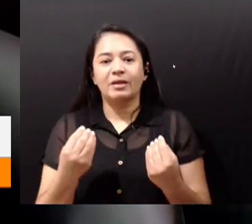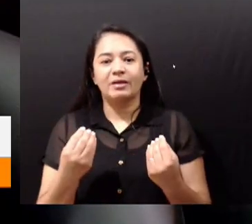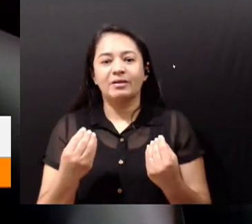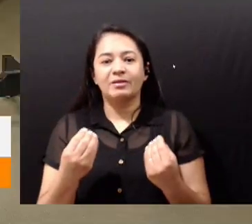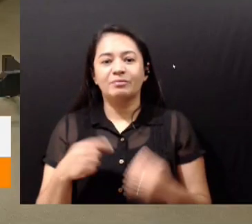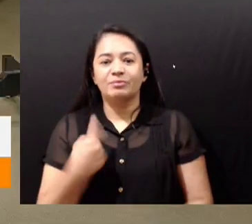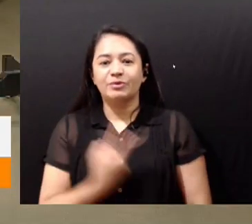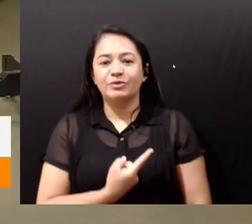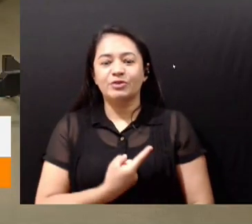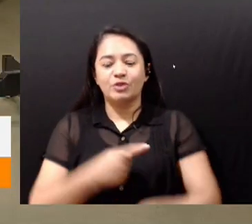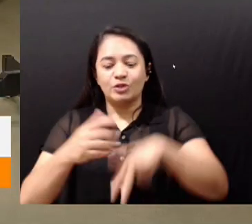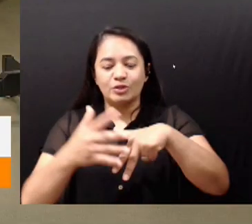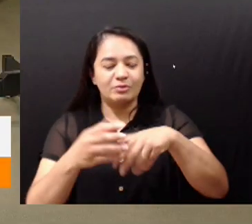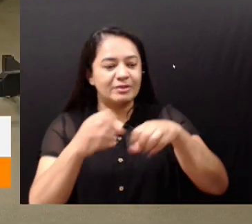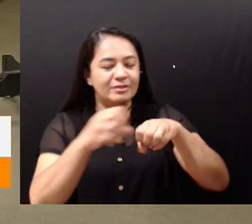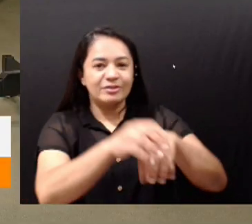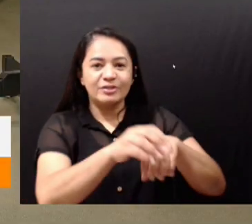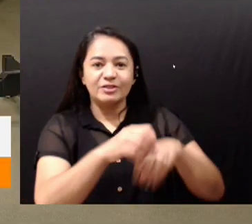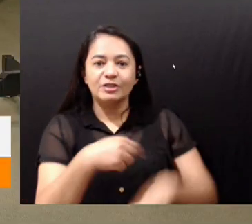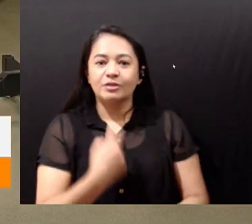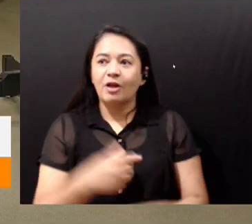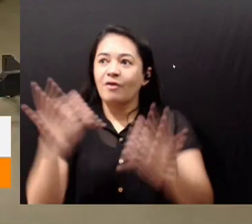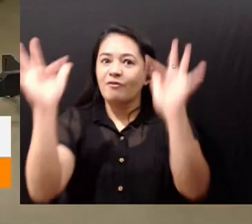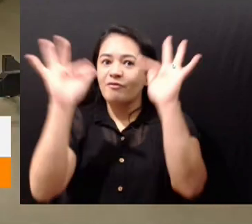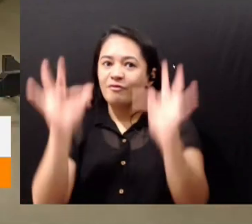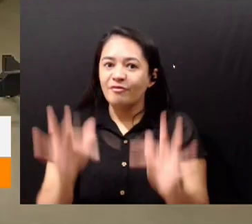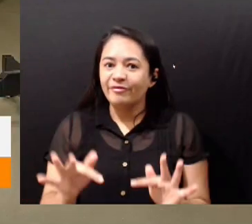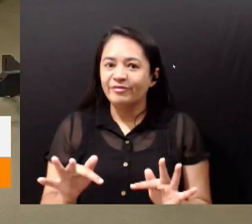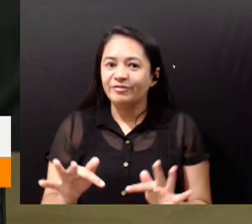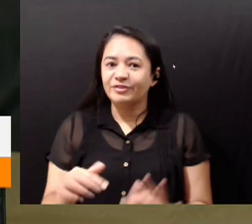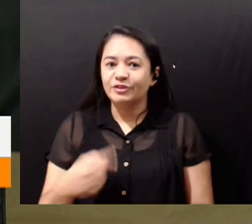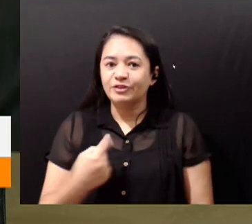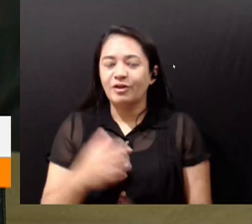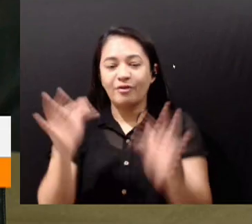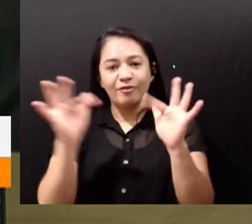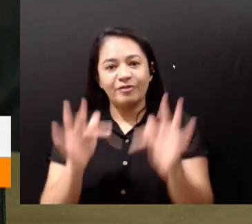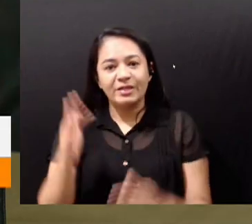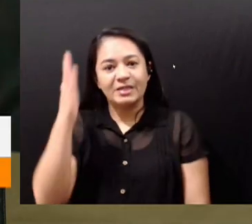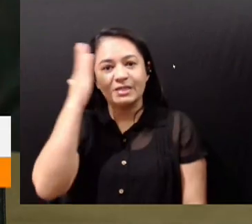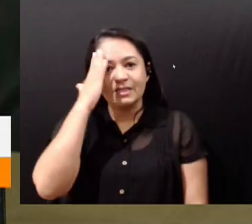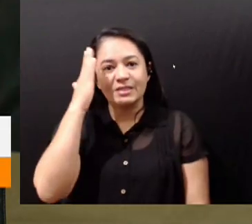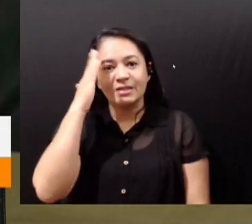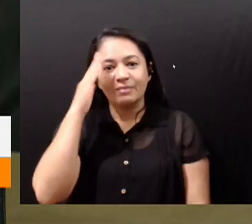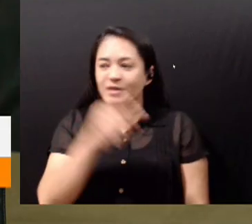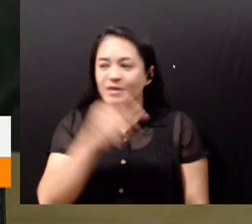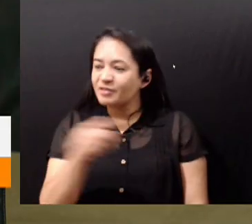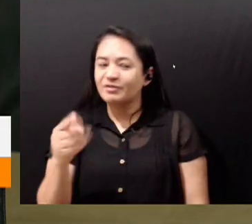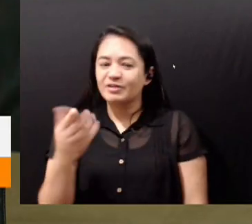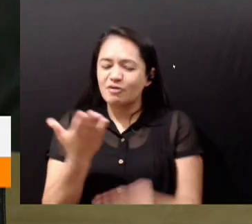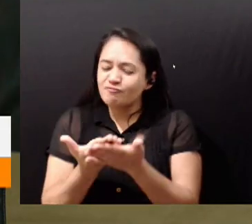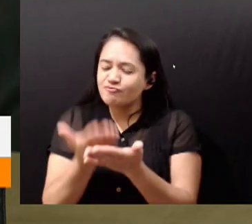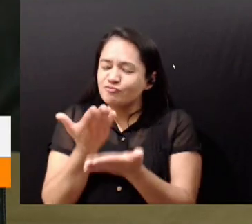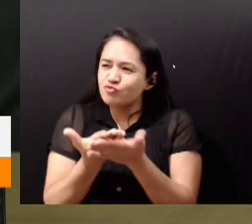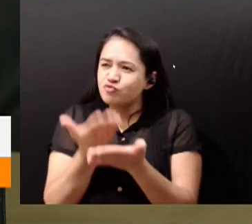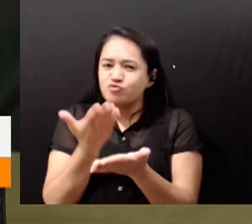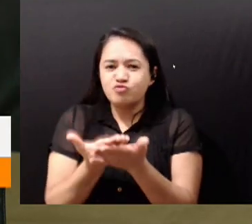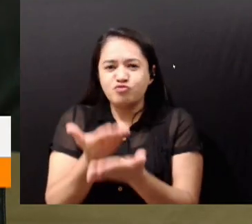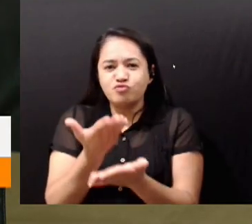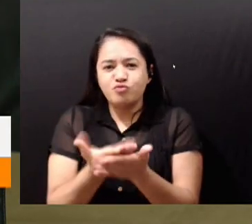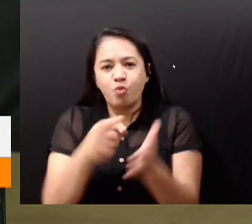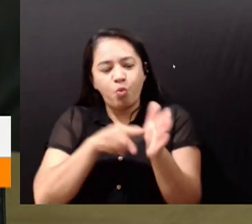pacientes. E a gente fica feliz. A gente fica feliz em saber que vocês estão aí buscando mais informação,